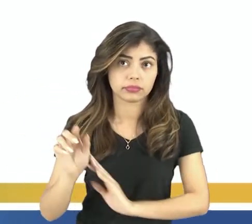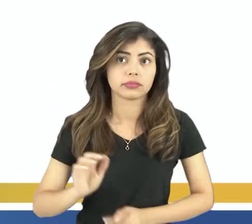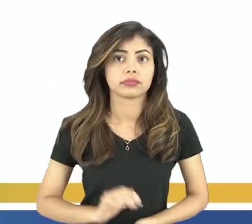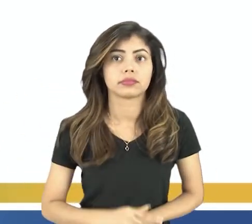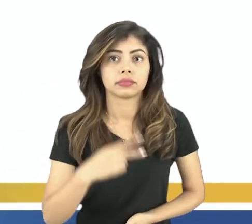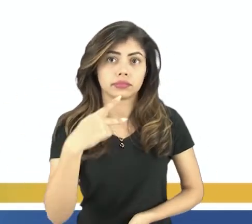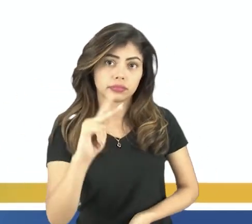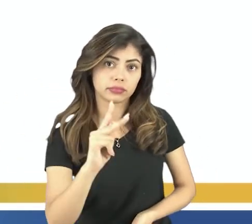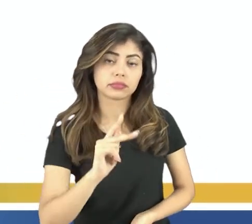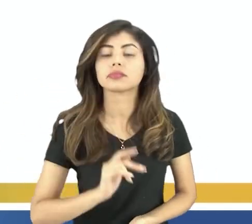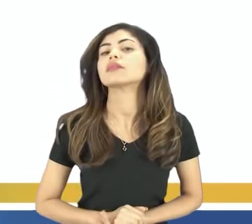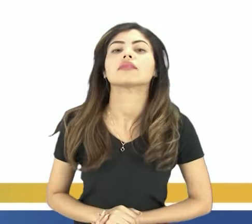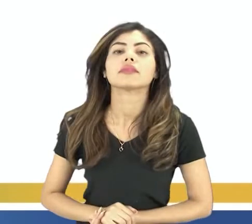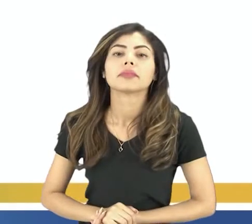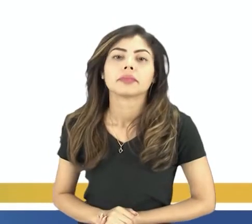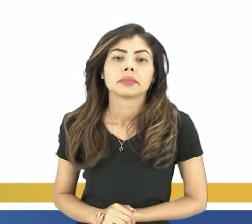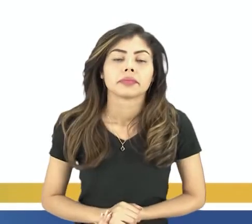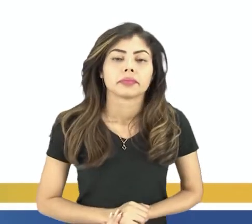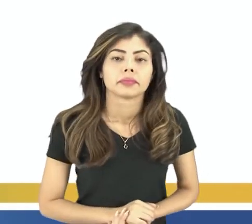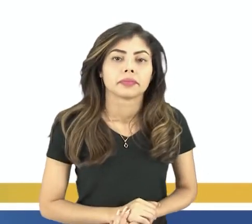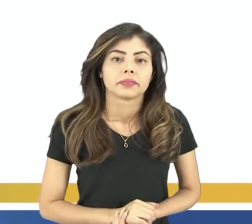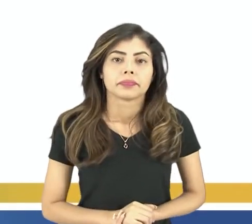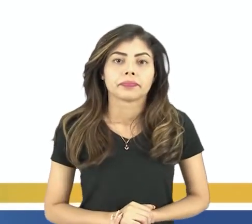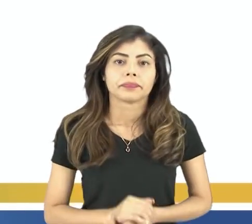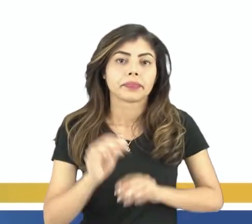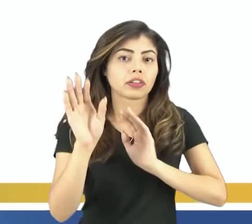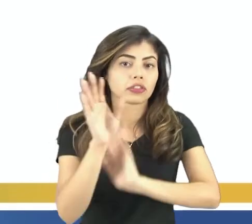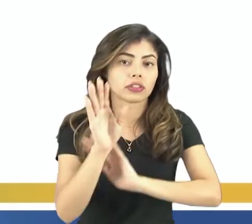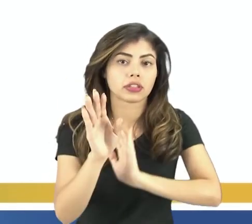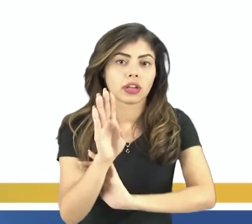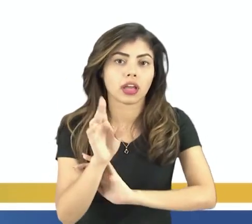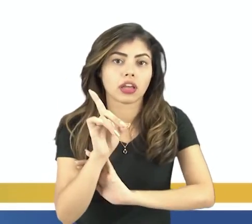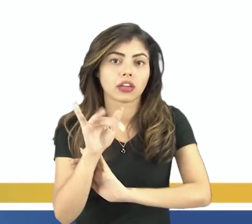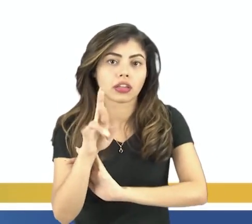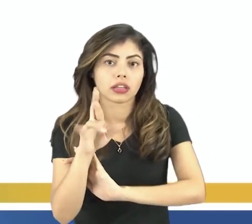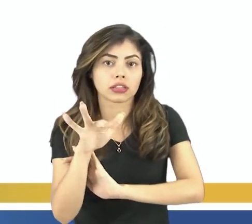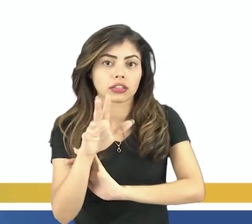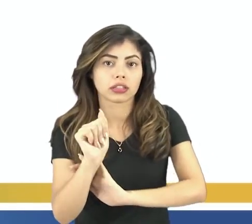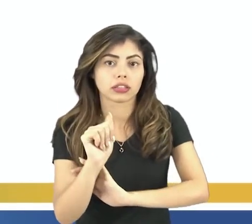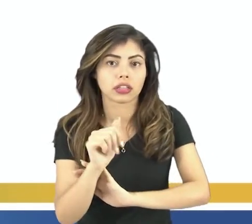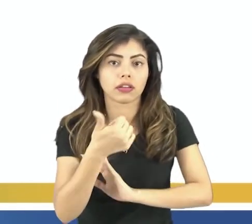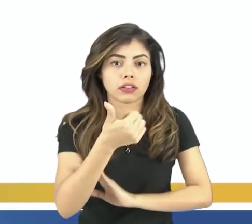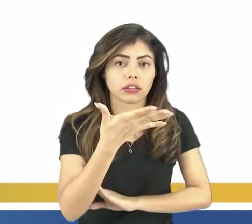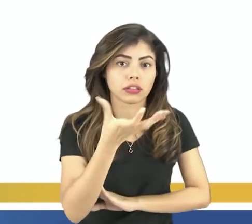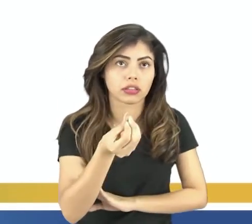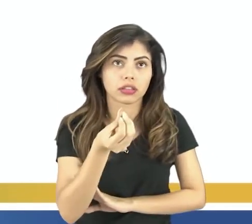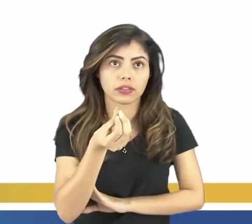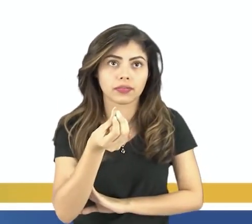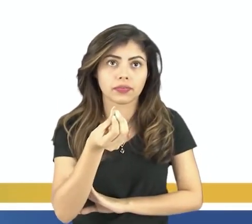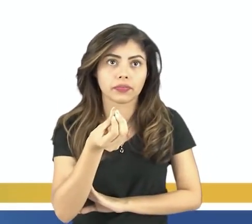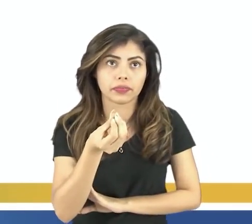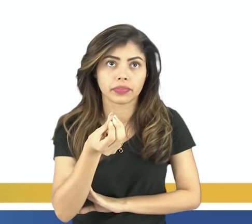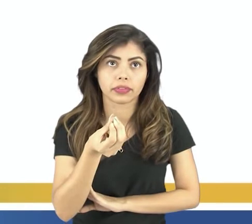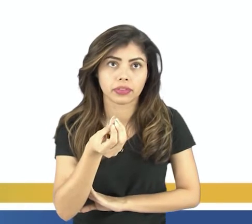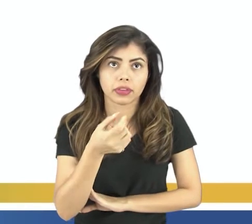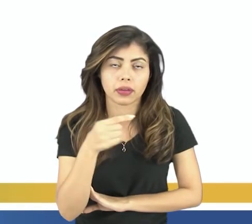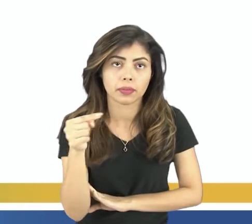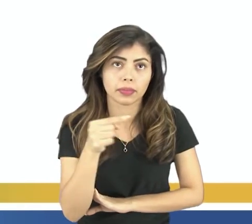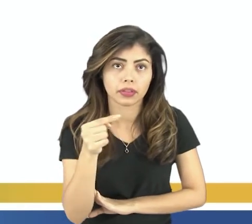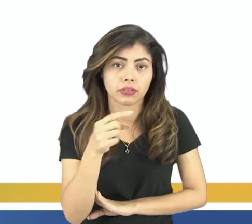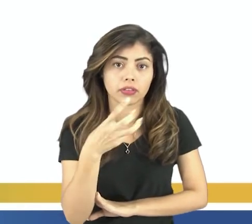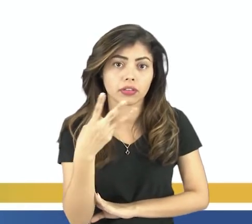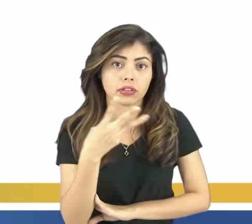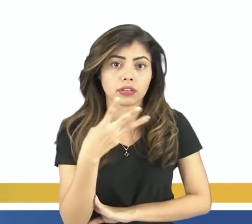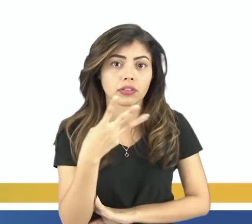de vocês, minha esquerda. Movendo a vírgula para a direita, vai ficar 16, e ali o menos 3 vai